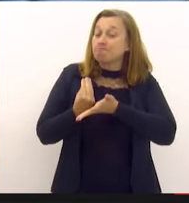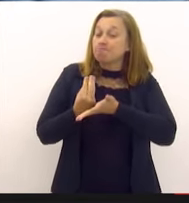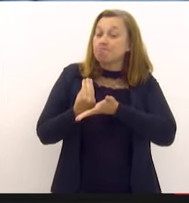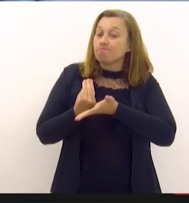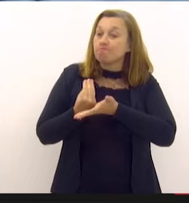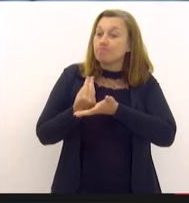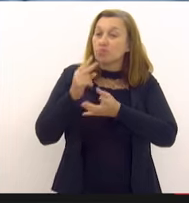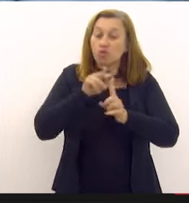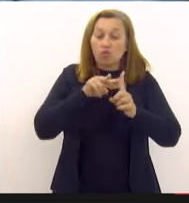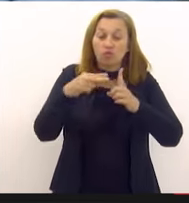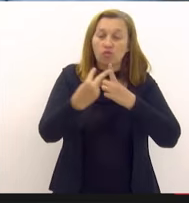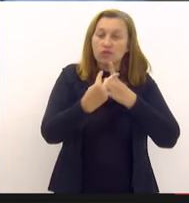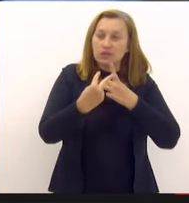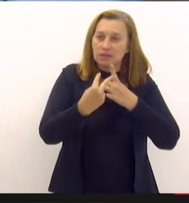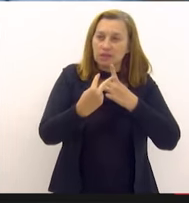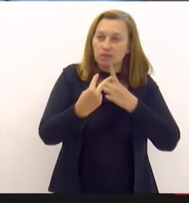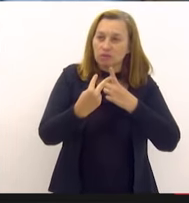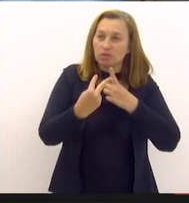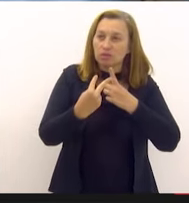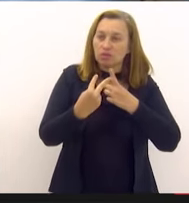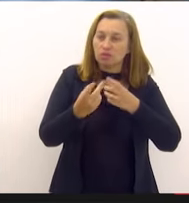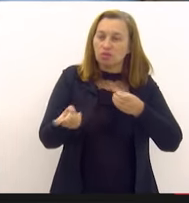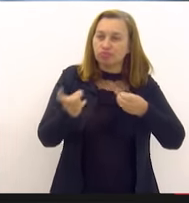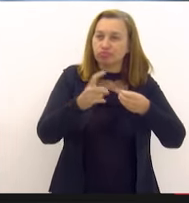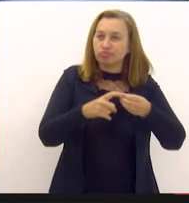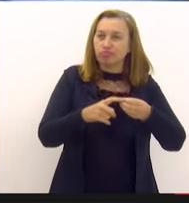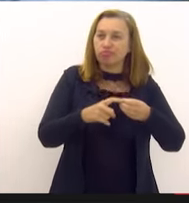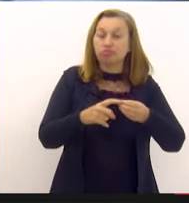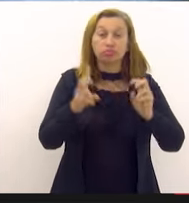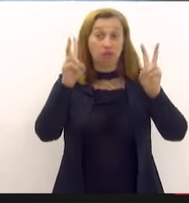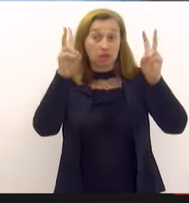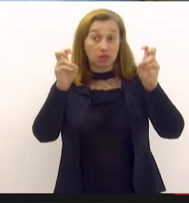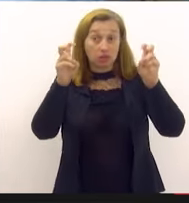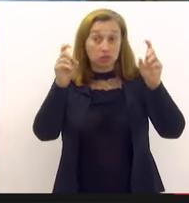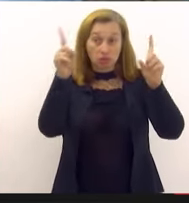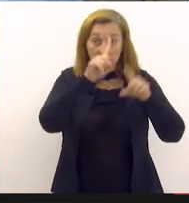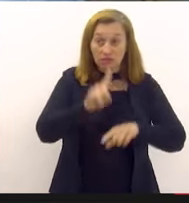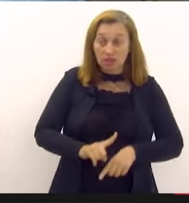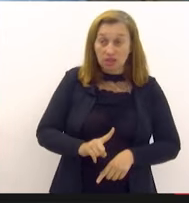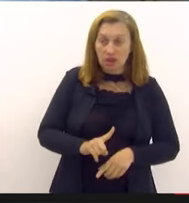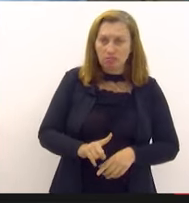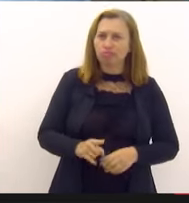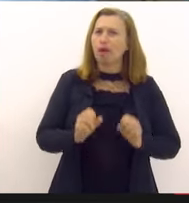os olhos voltados para essa causa. E eu não podia, nesse momento,